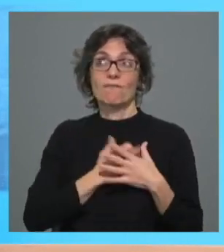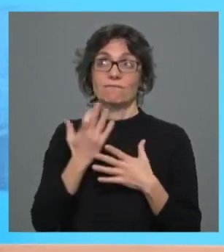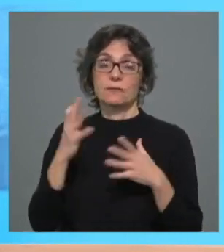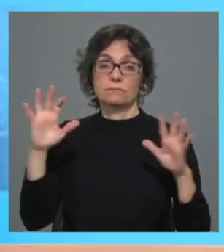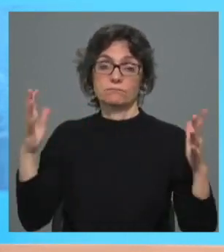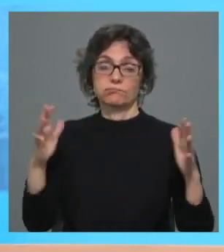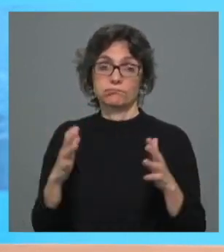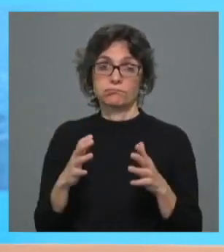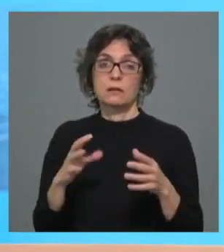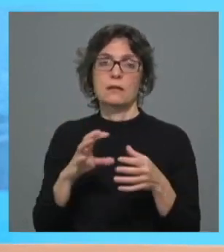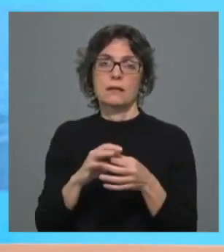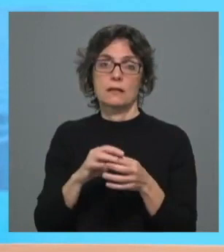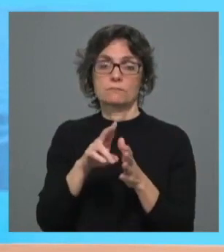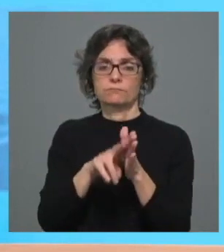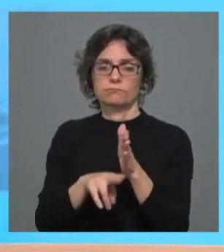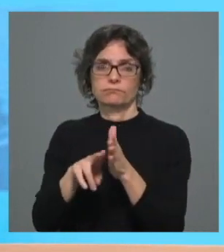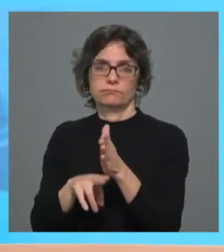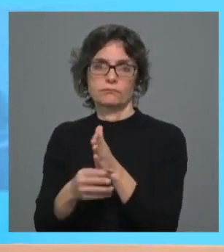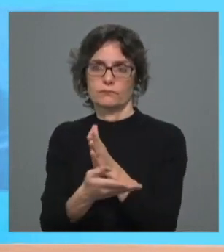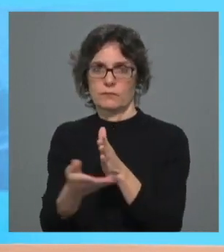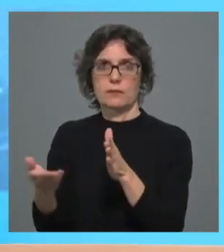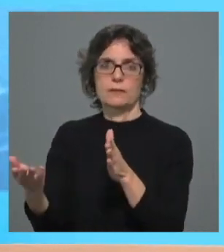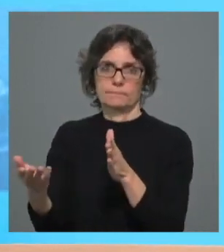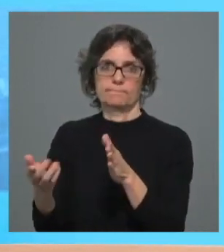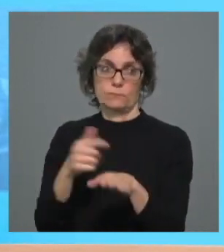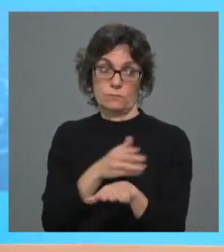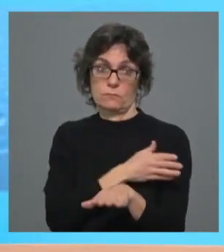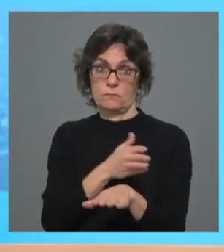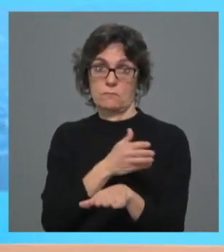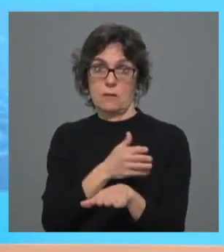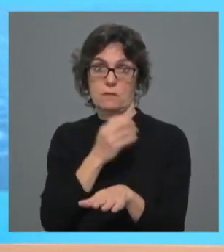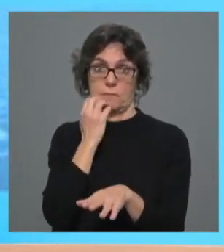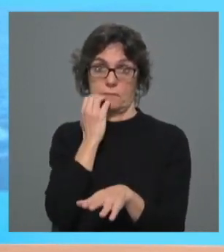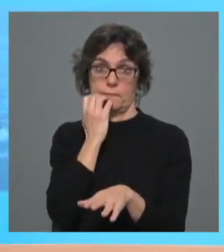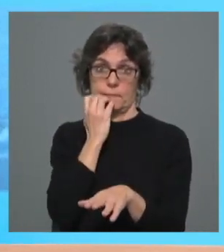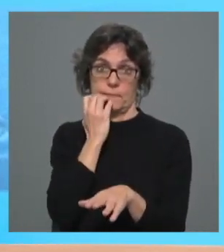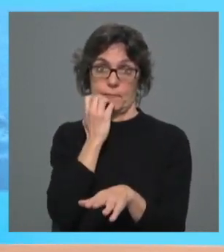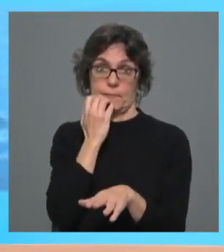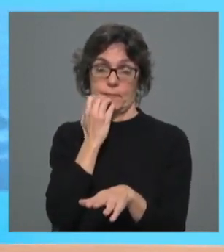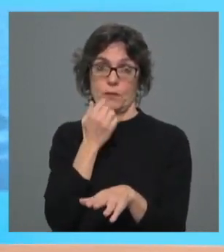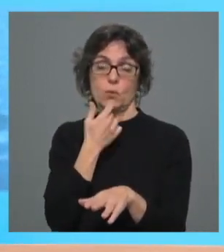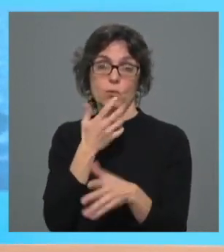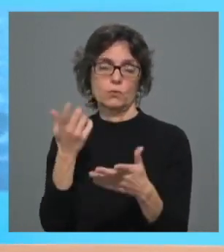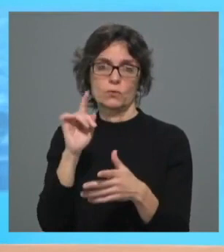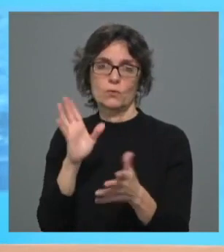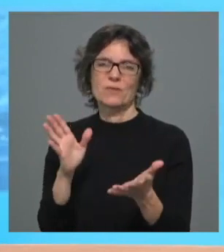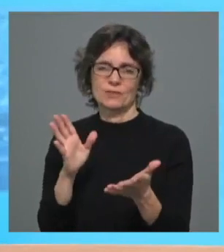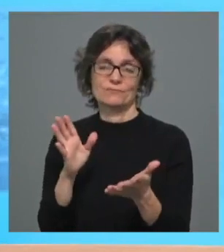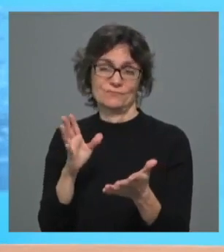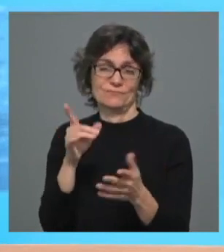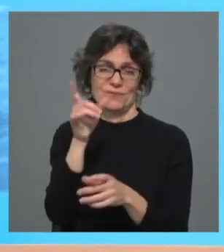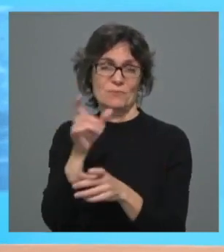de funerais que graças a Deus não é muito mas mas enfim as pessoas que começam a ficar